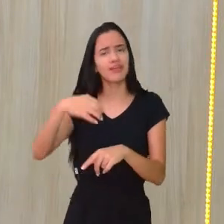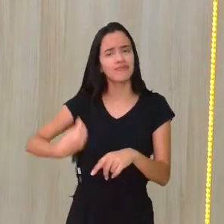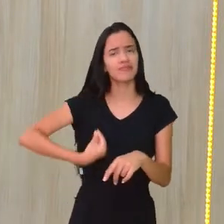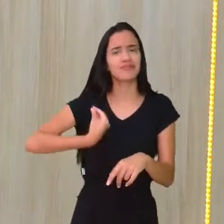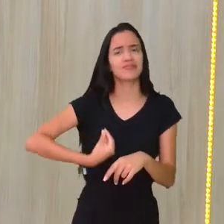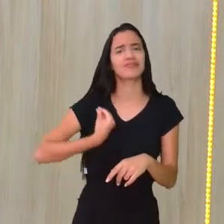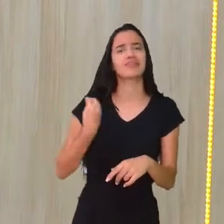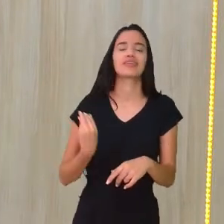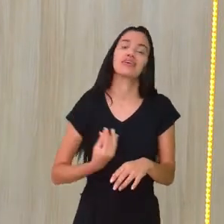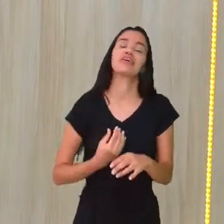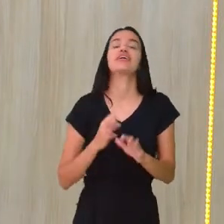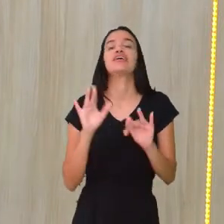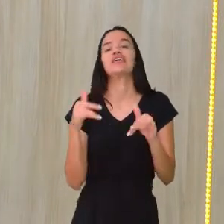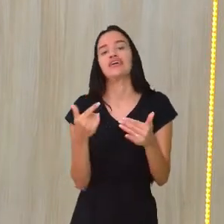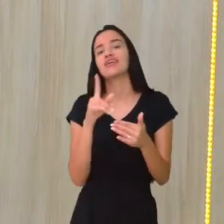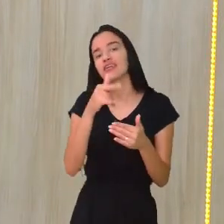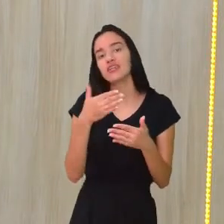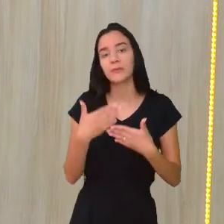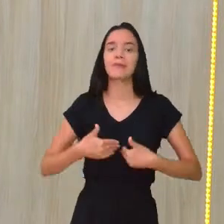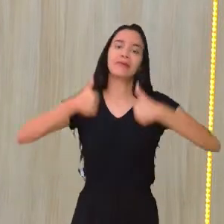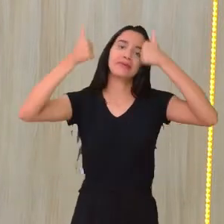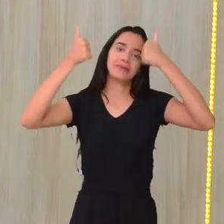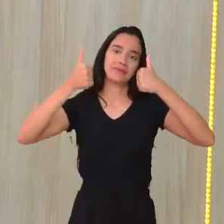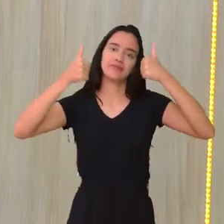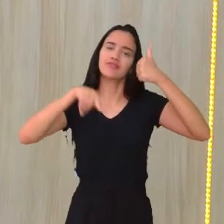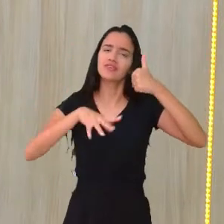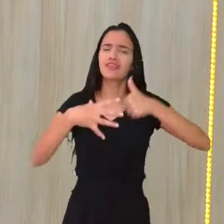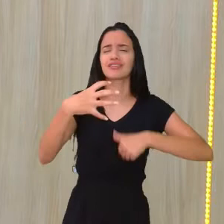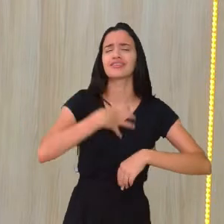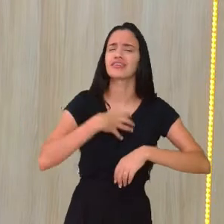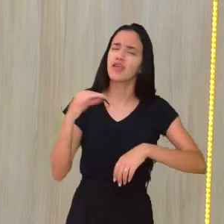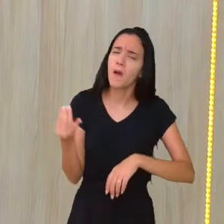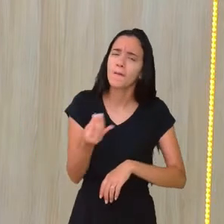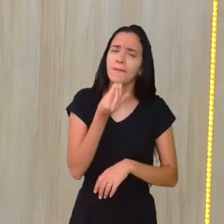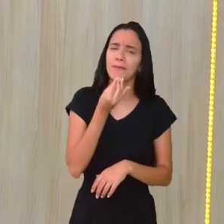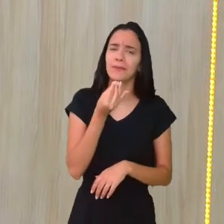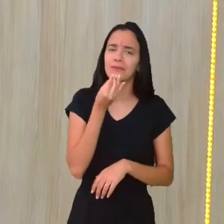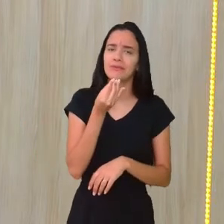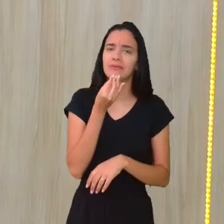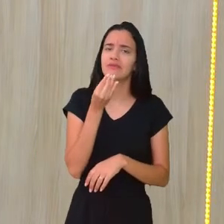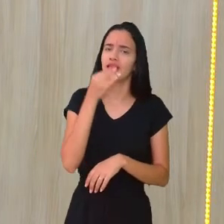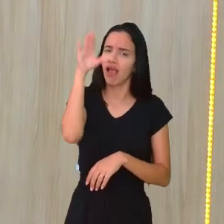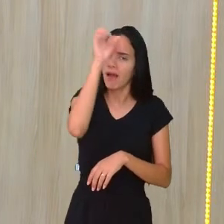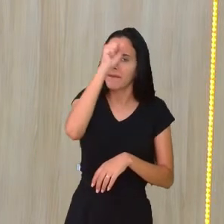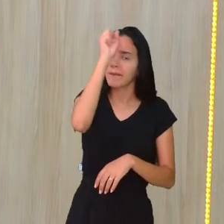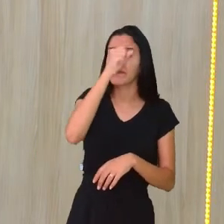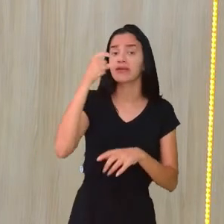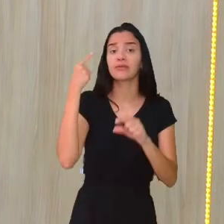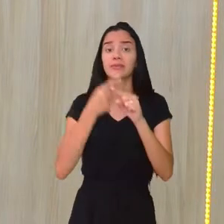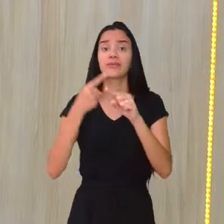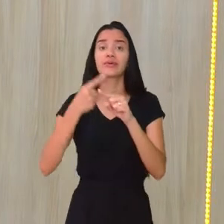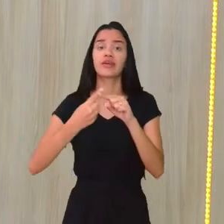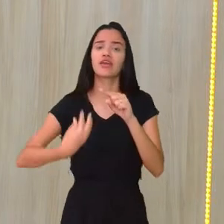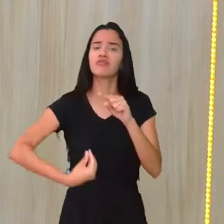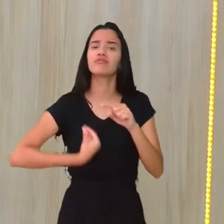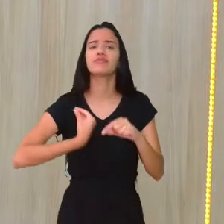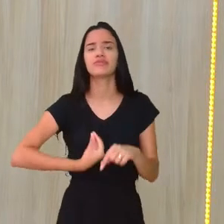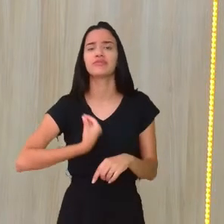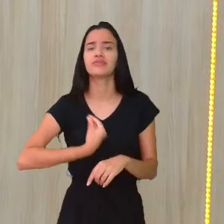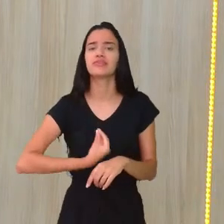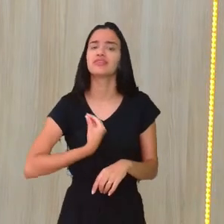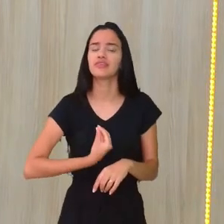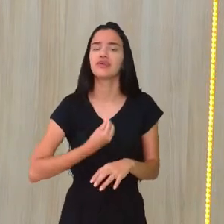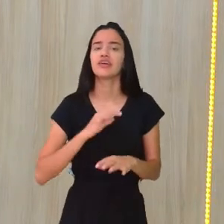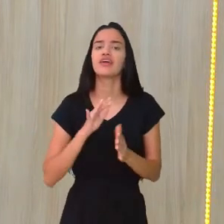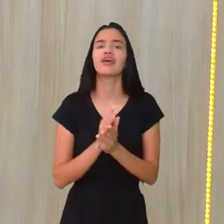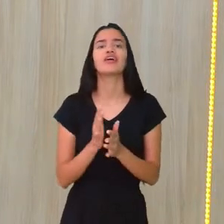é? Vivencia da melhor forma possível, tá? Aproveita, tira aprendizado, porque viver